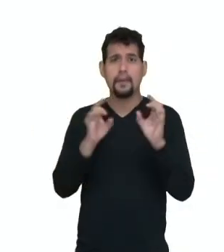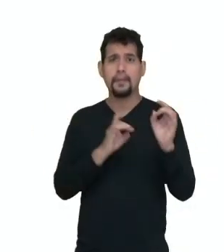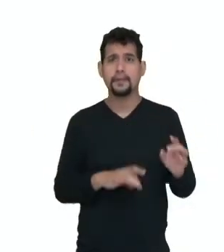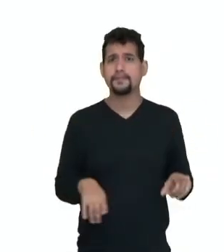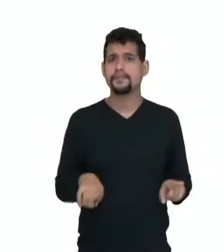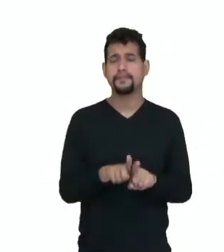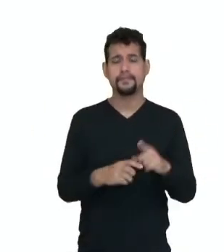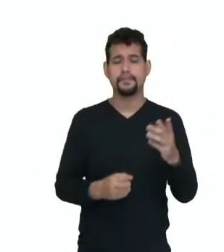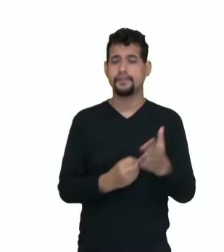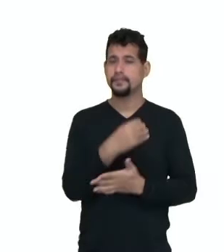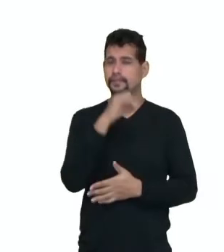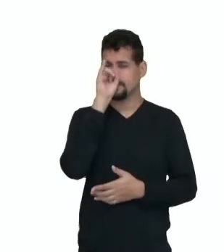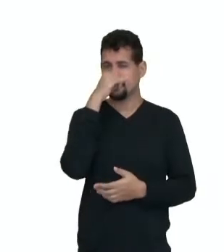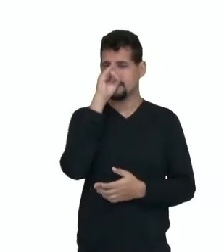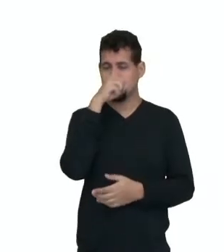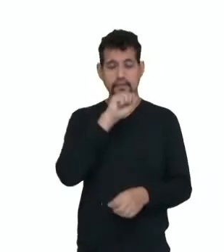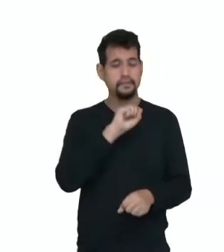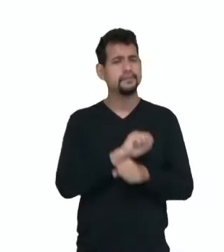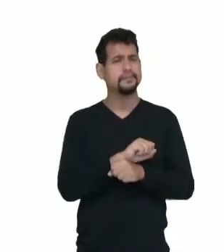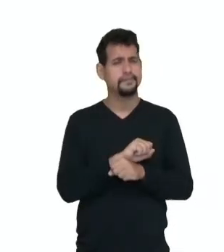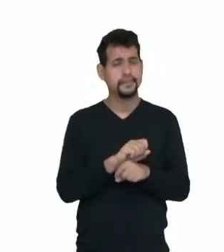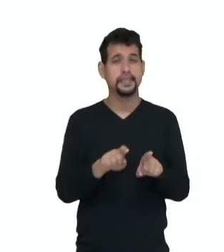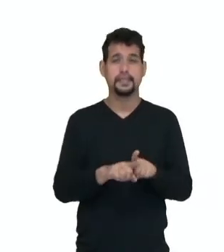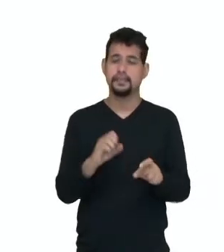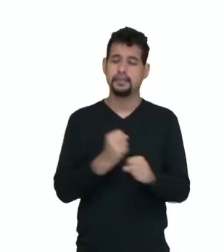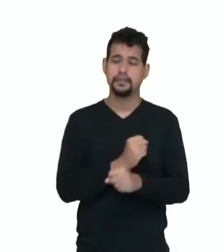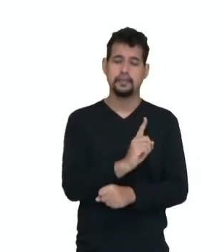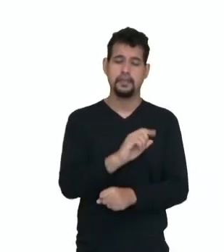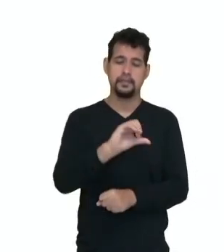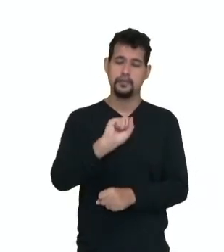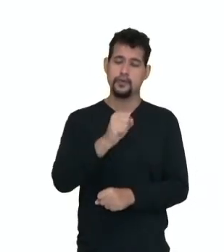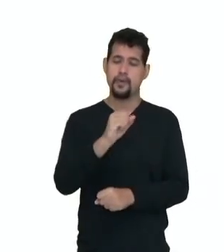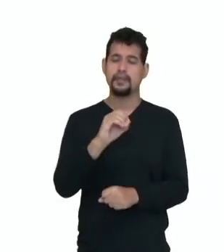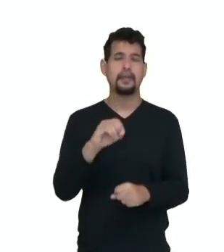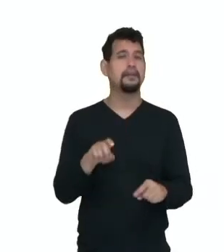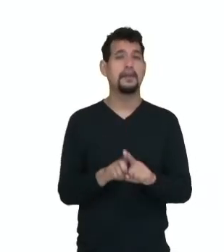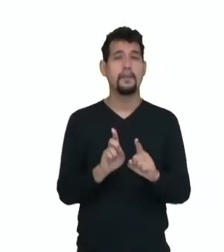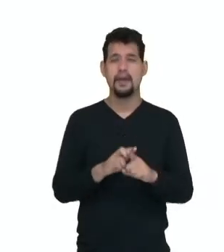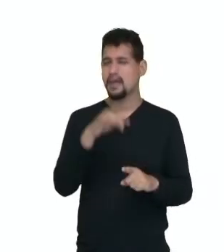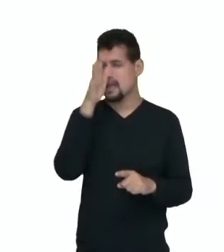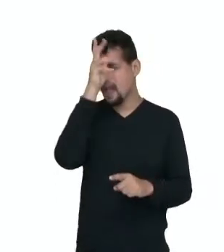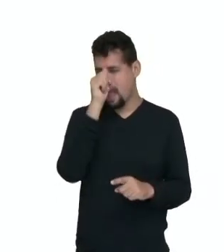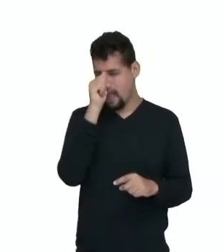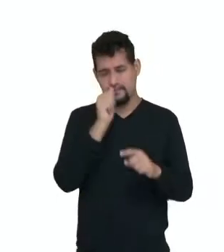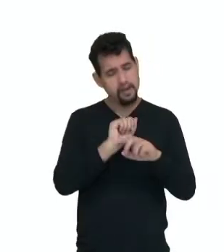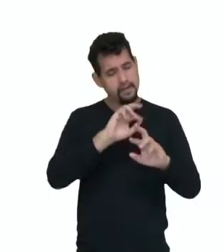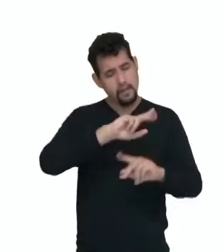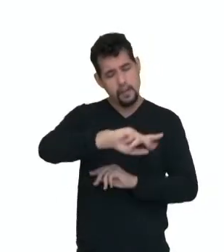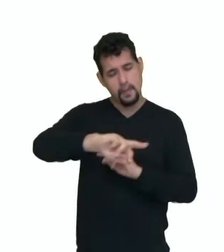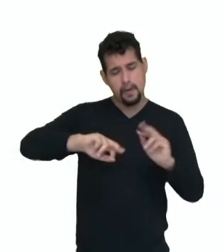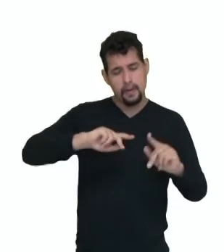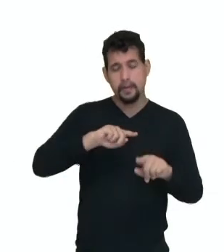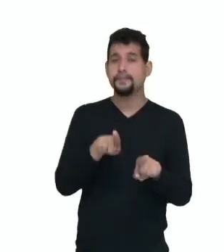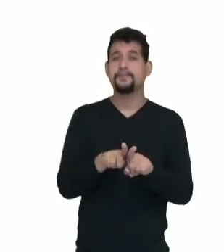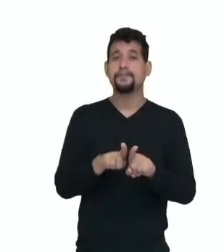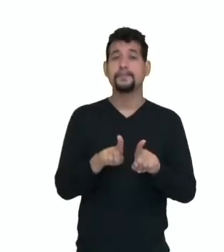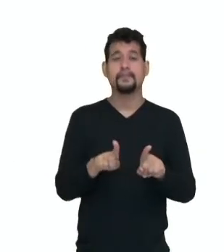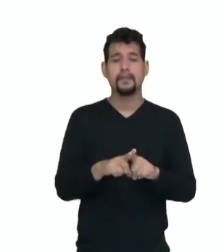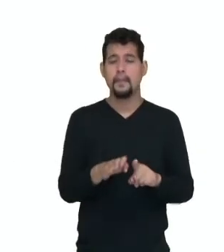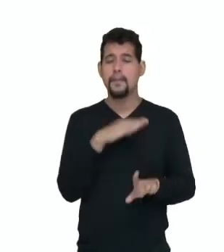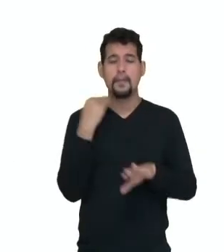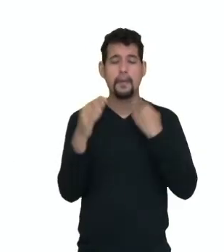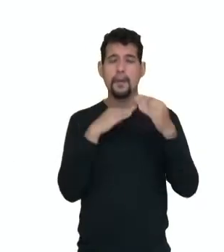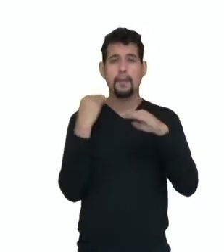mesmo a produção de suínos ficando estagnada na década de 80, a indústria de aves, né? A produção de aves ali, então, e abate